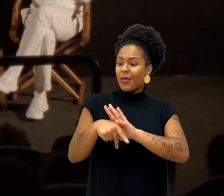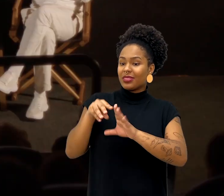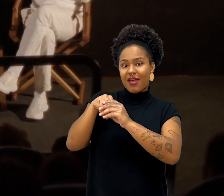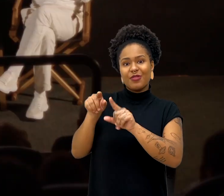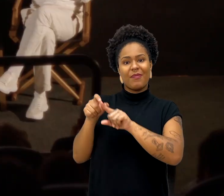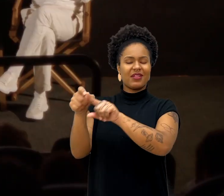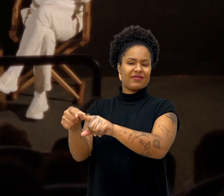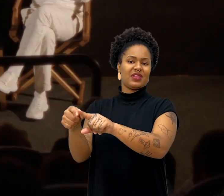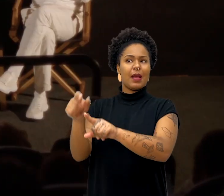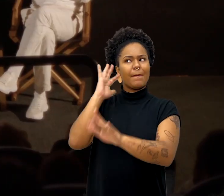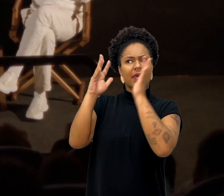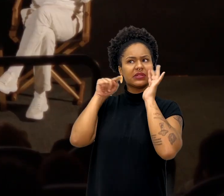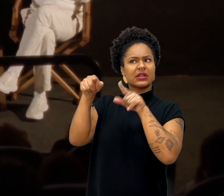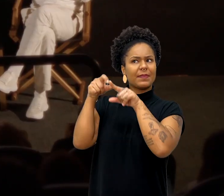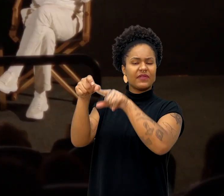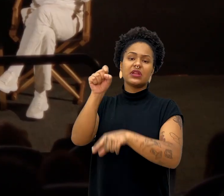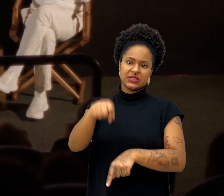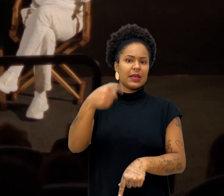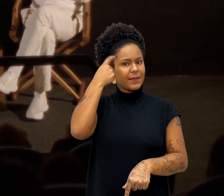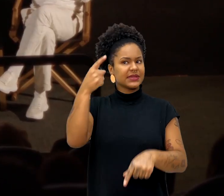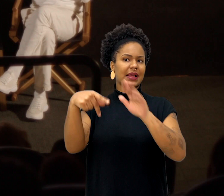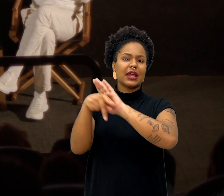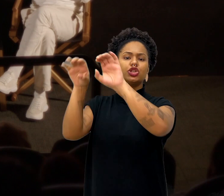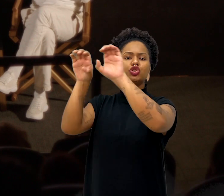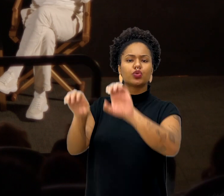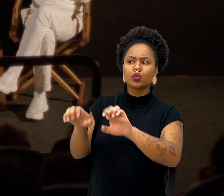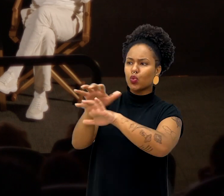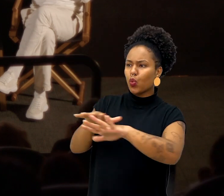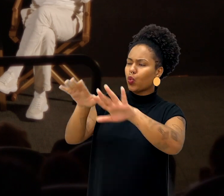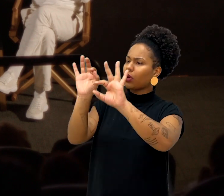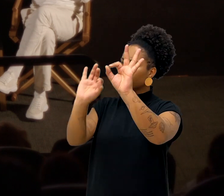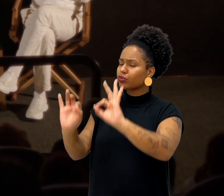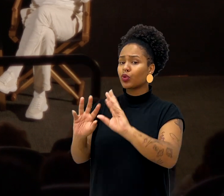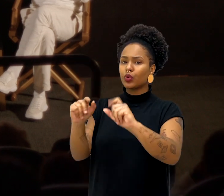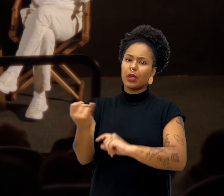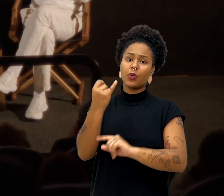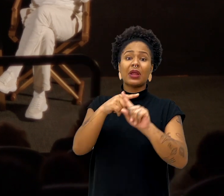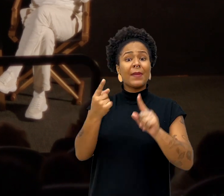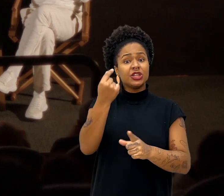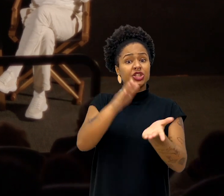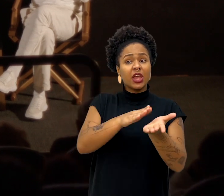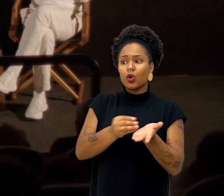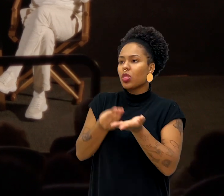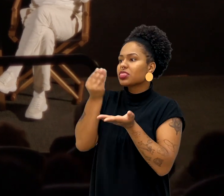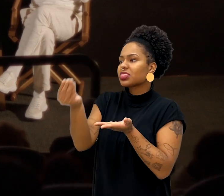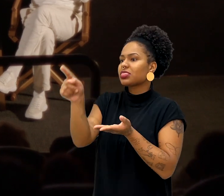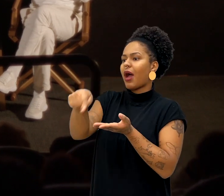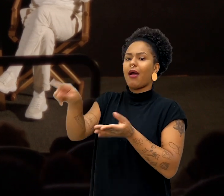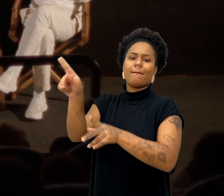das periferias, né? Pensar as periferias, claro, repensar a infraestrutura é muito importante, mas dar o dinheiro na mão desse